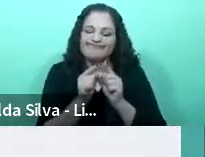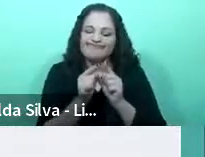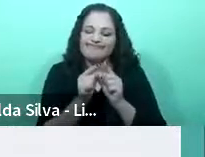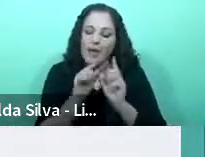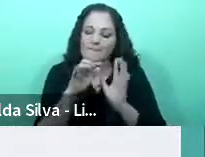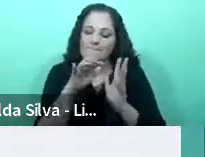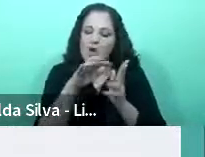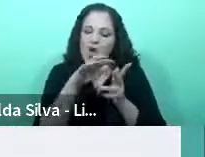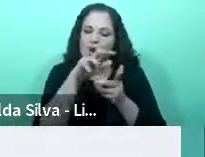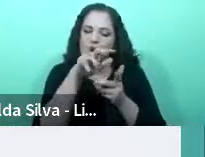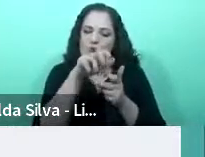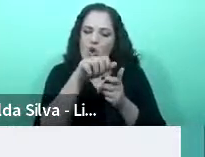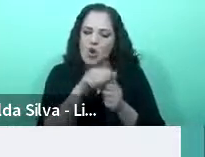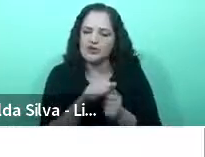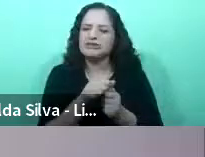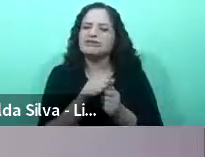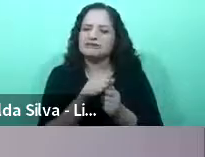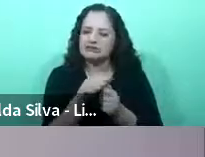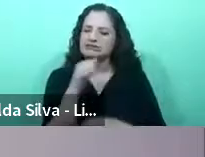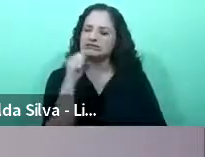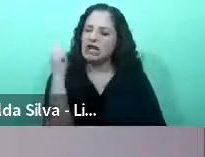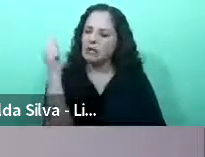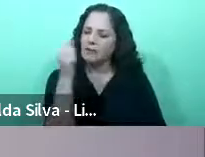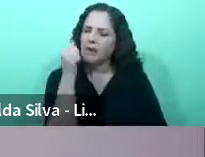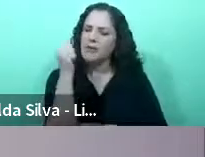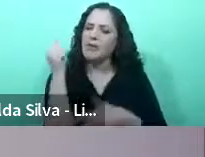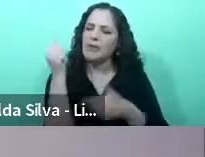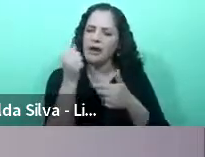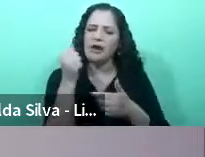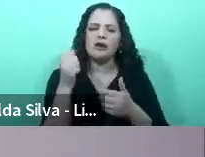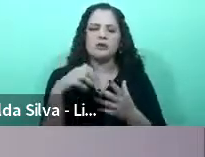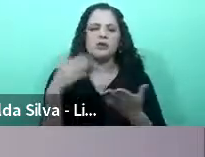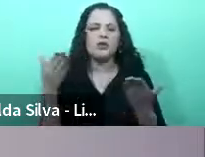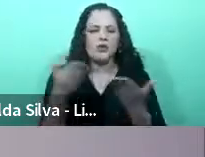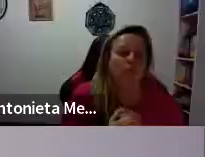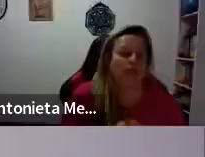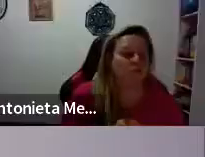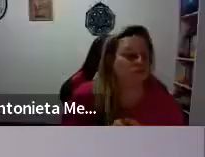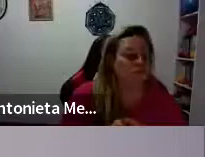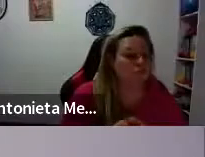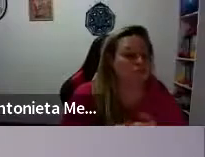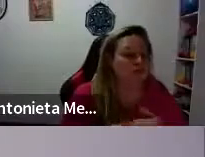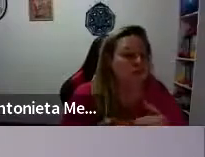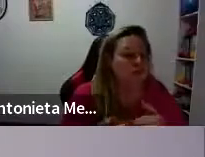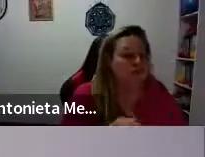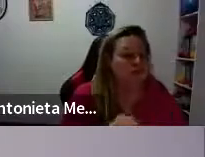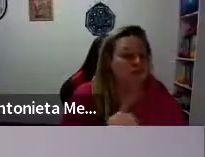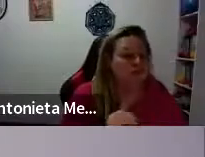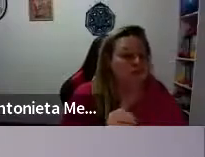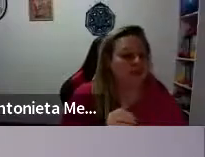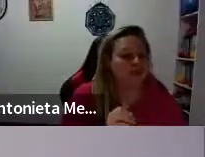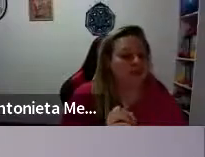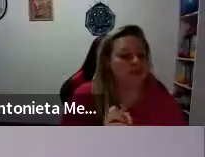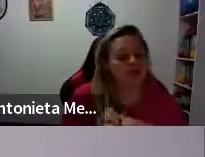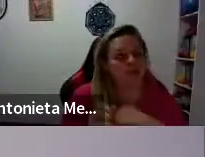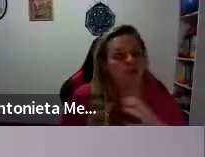mundo atual. Então, a gente vive um momento, né,